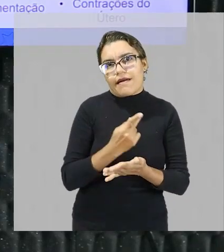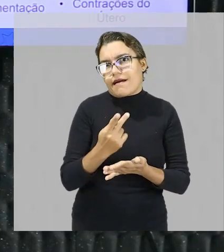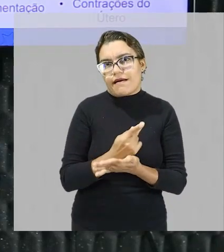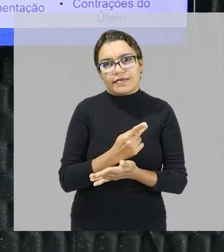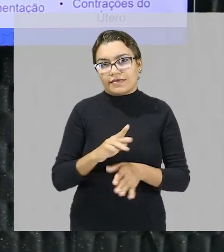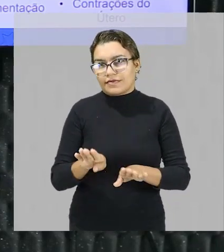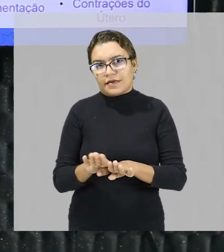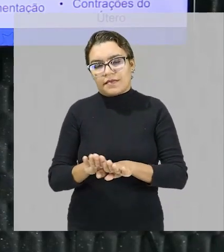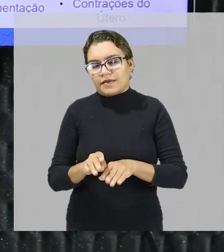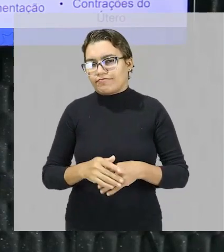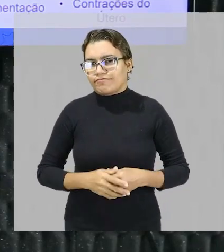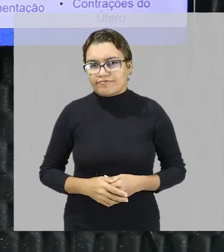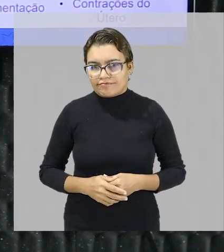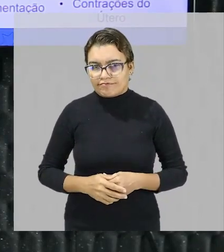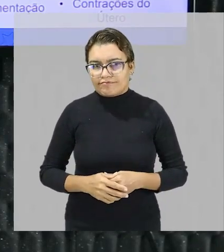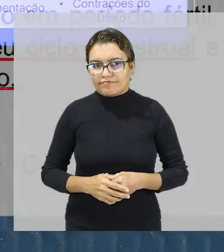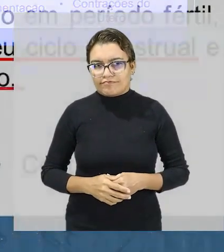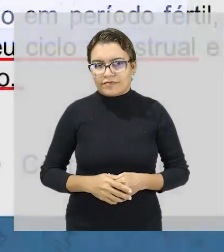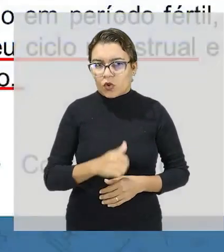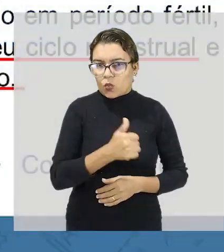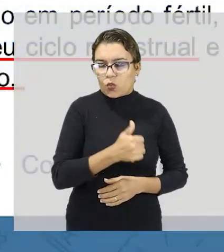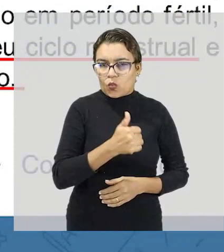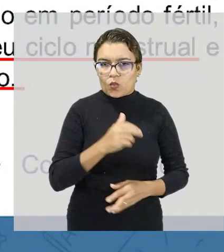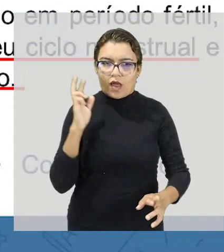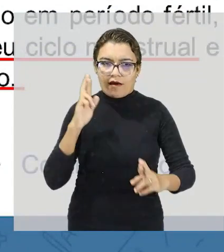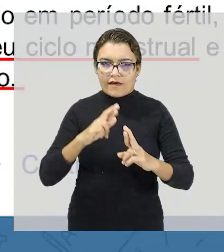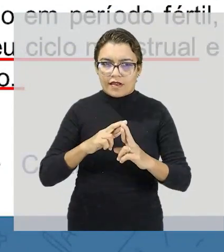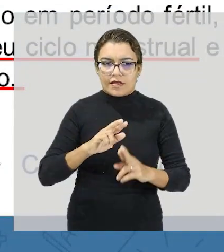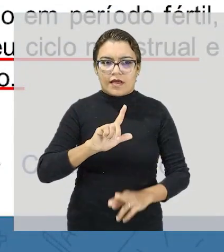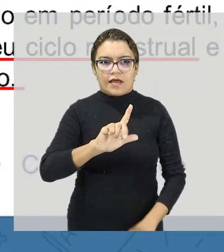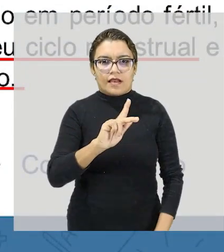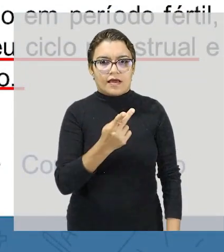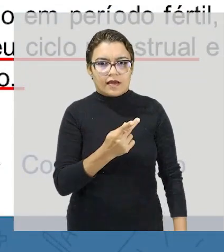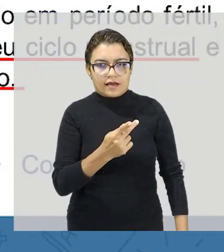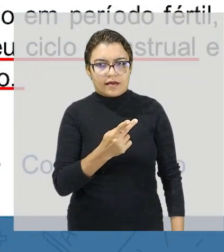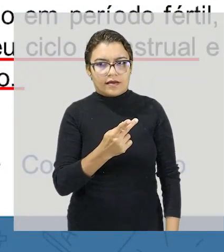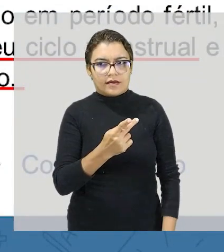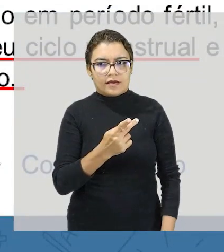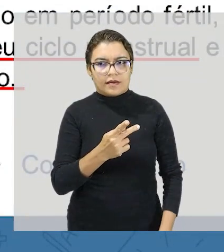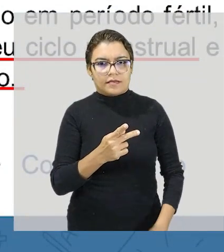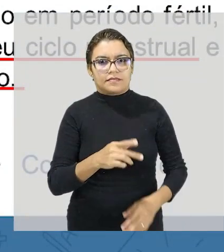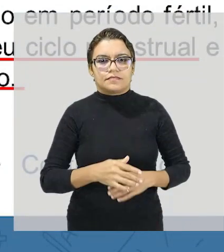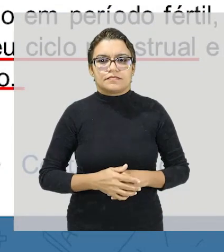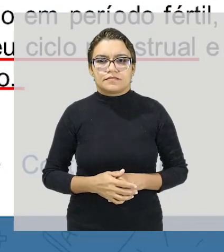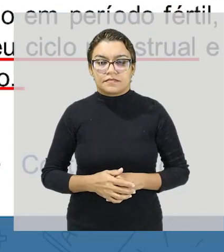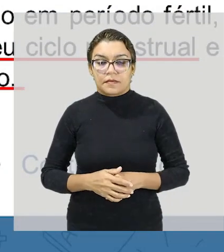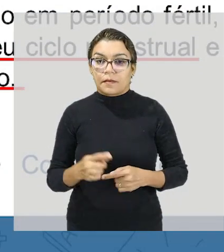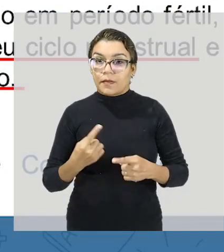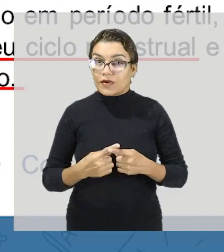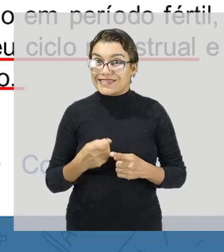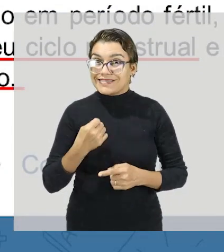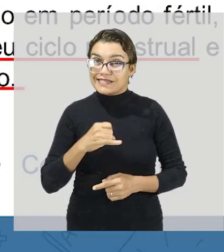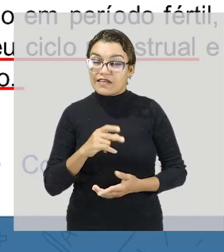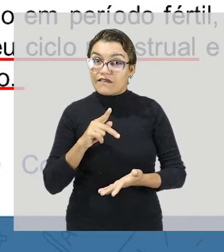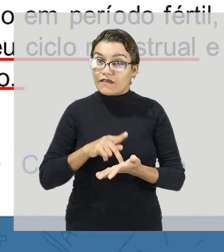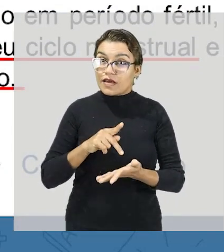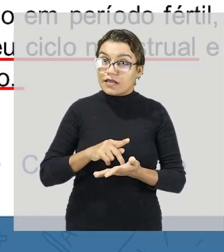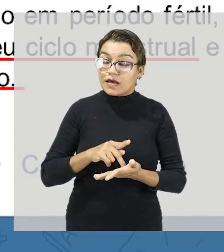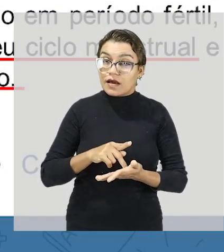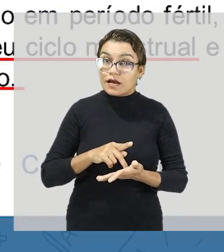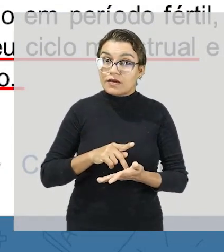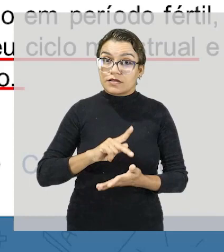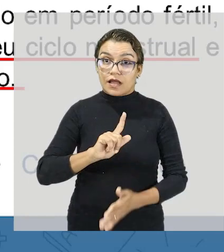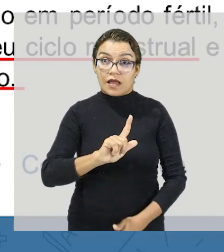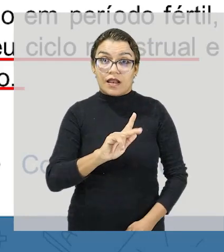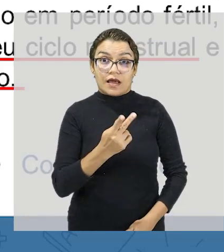dizer que o gráfico 1 refere-se aos níveis de LH. Porque se isso fosse verdade, os níveis de LH